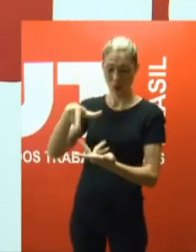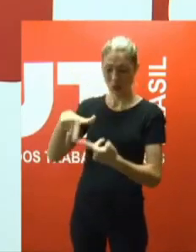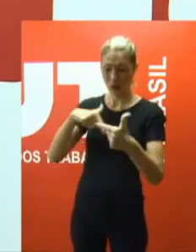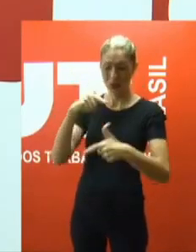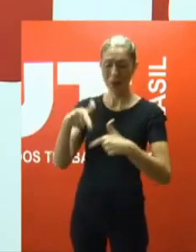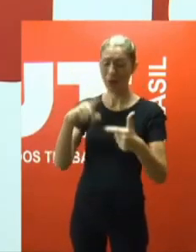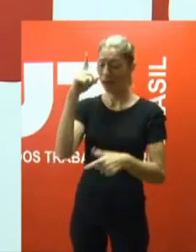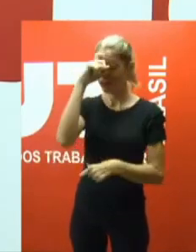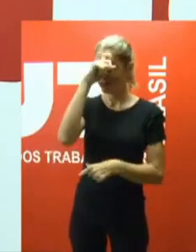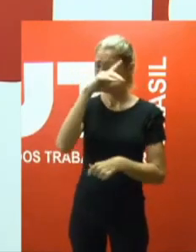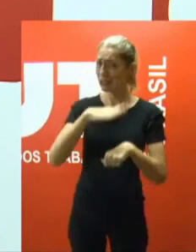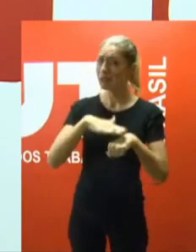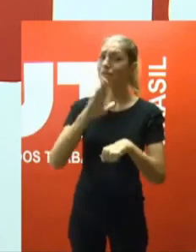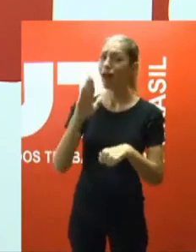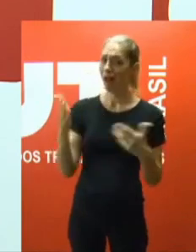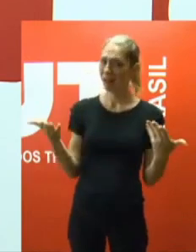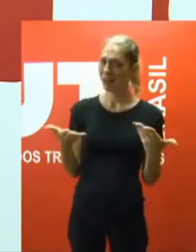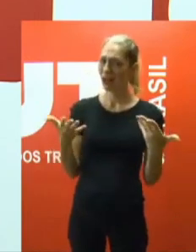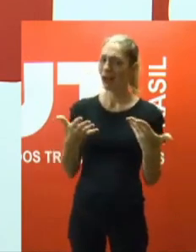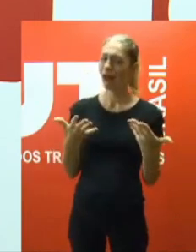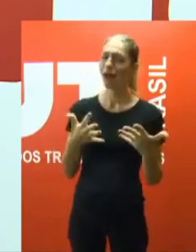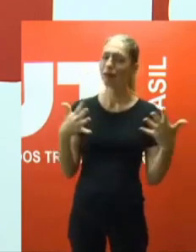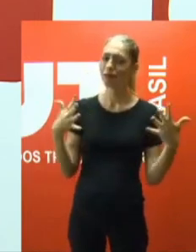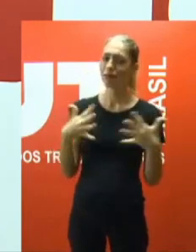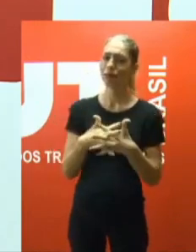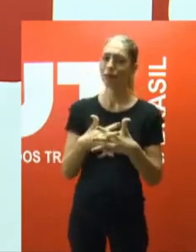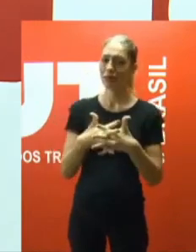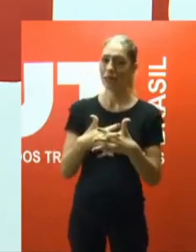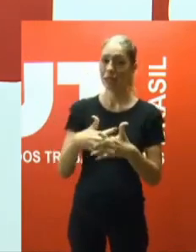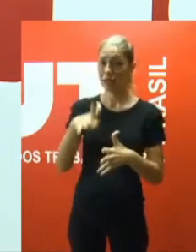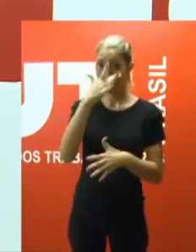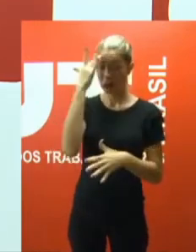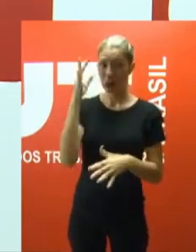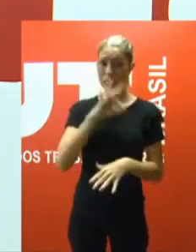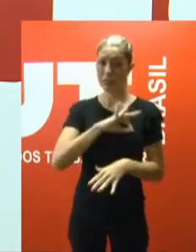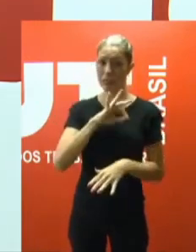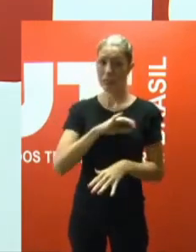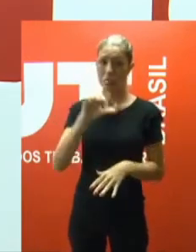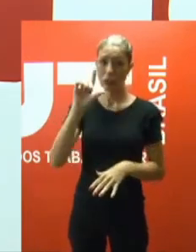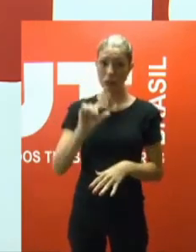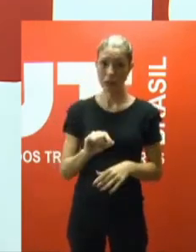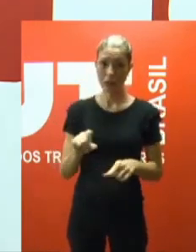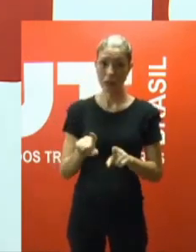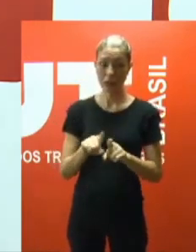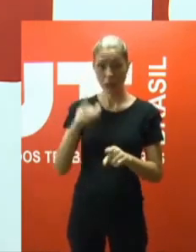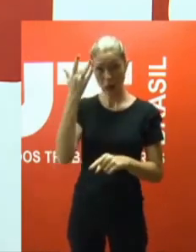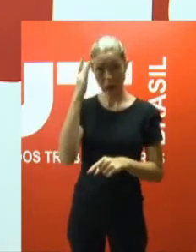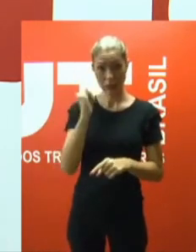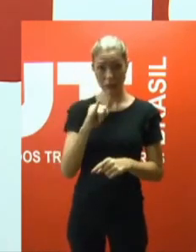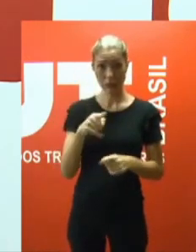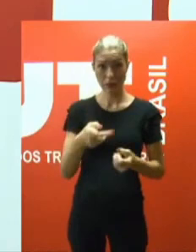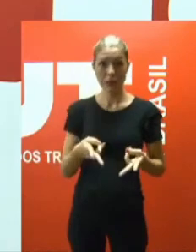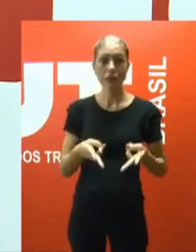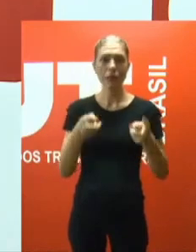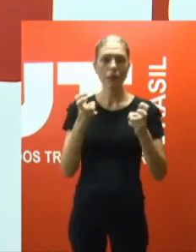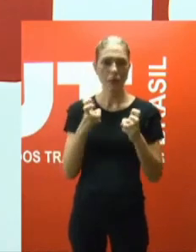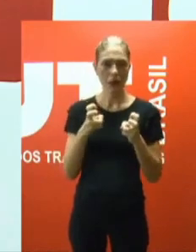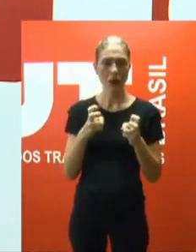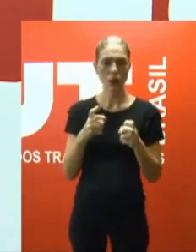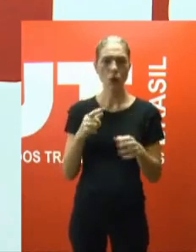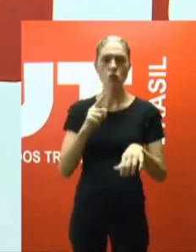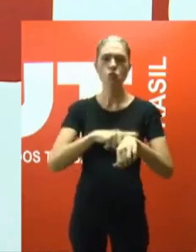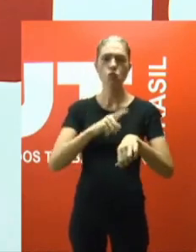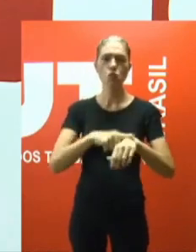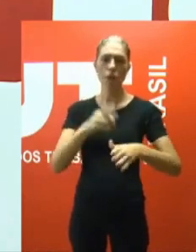complicado. As pessoas estão ganhando cada vez menos. Não sei se vocês atentaram, Sérgio, mas durante o